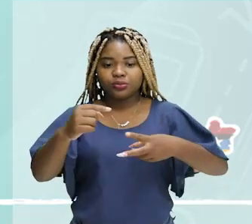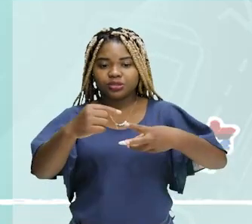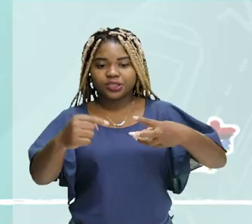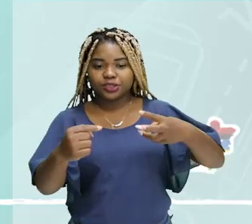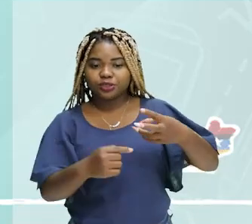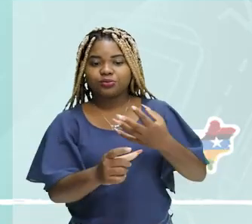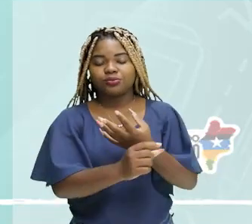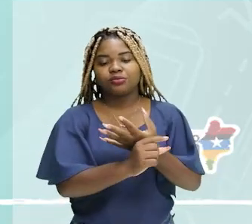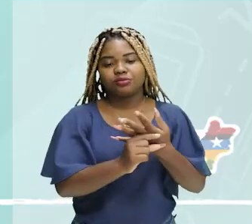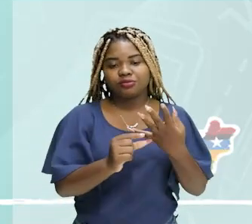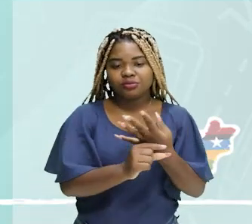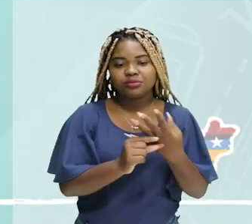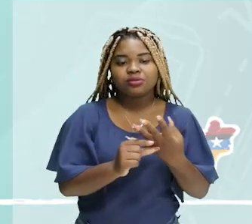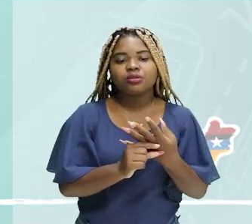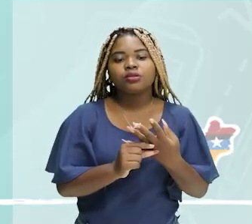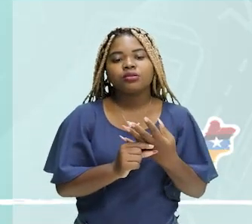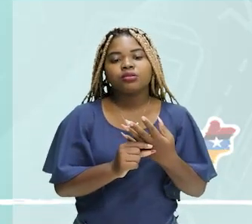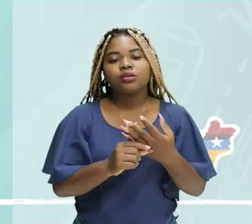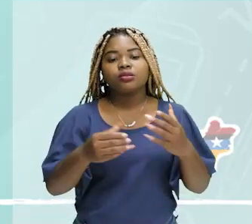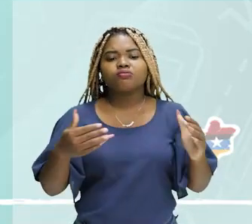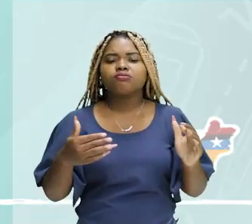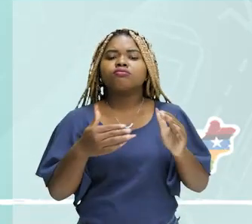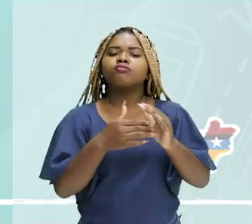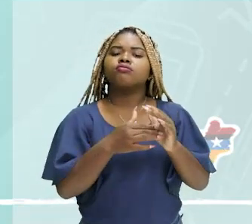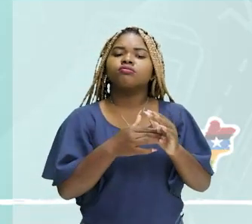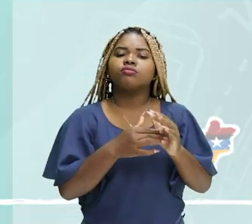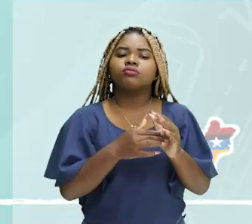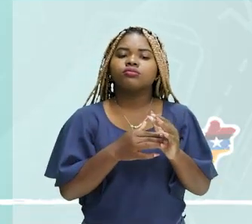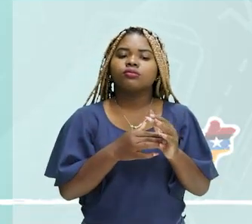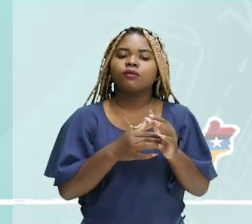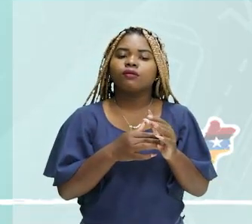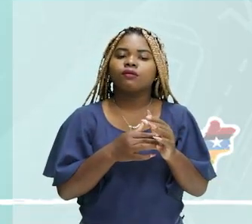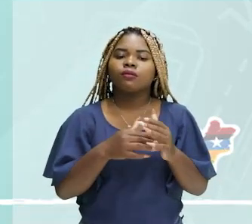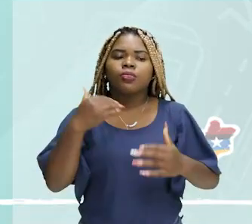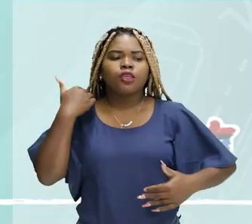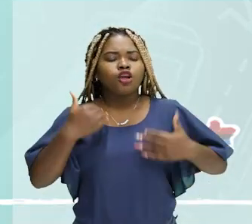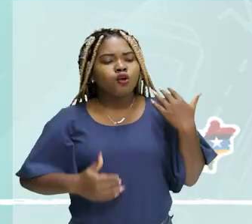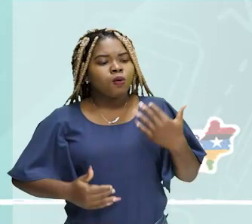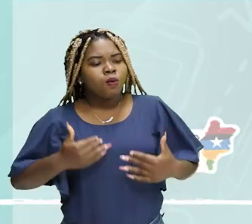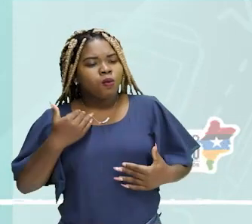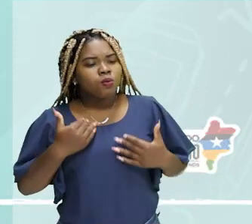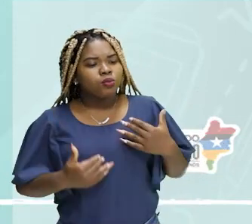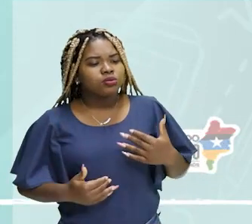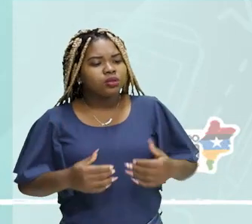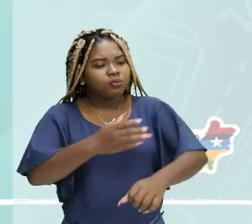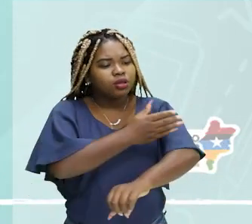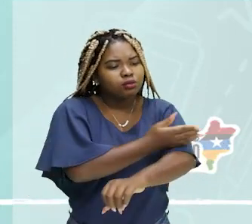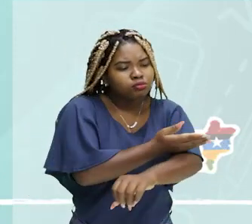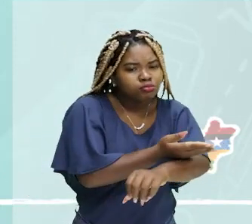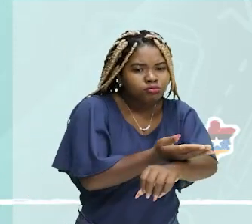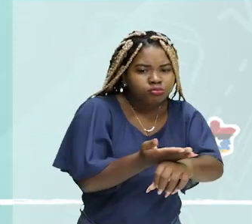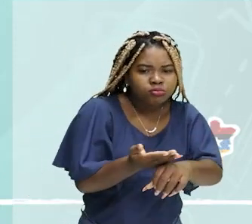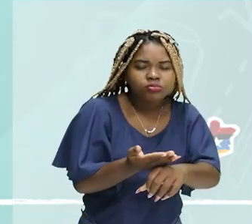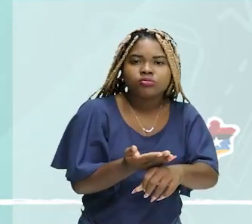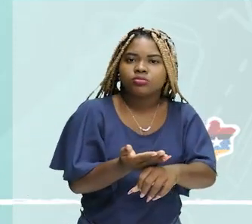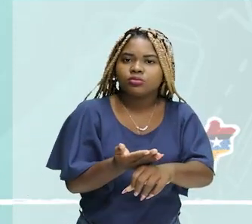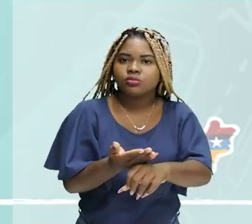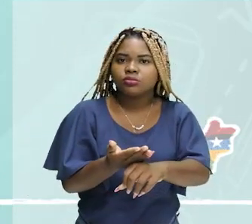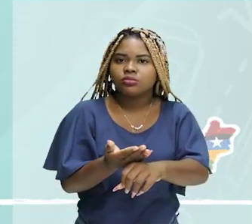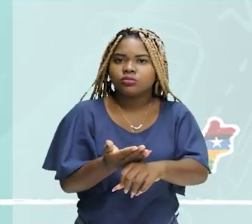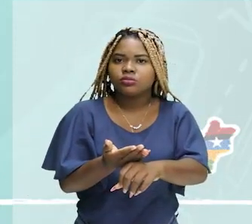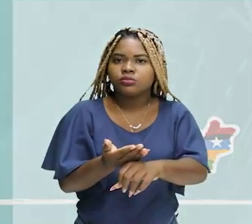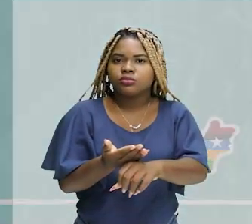autores é saber até que ponto os comportamentos desviantes, o que é isso, professor?